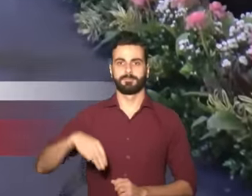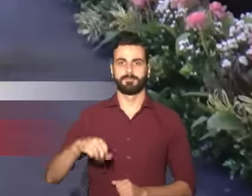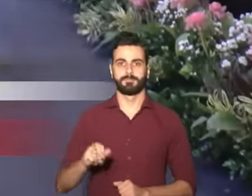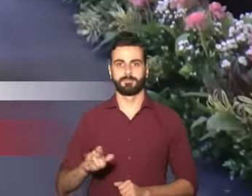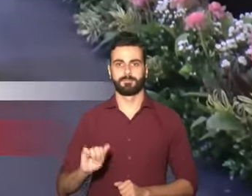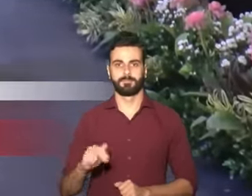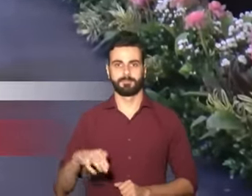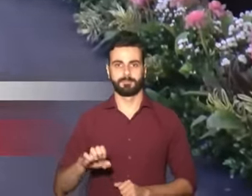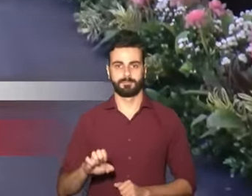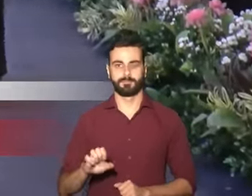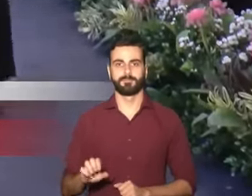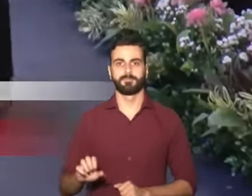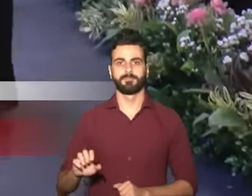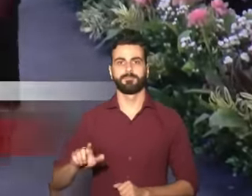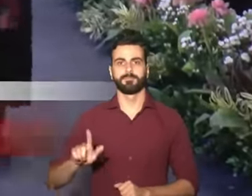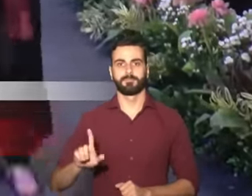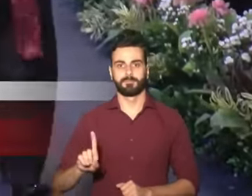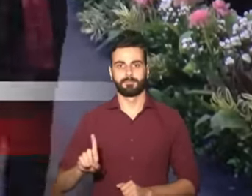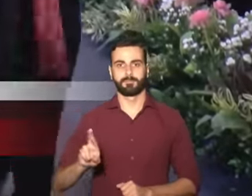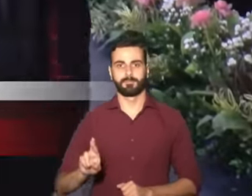Mariane Ferreira Dumont.